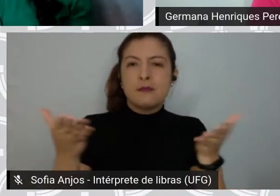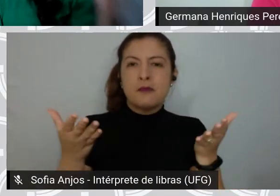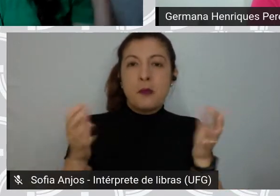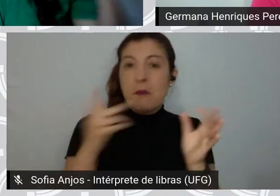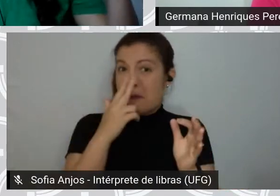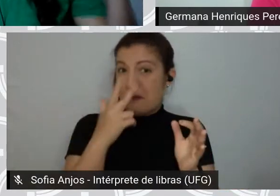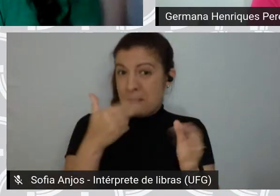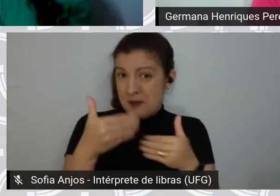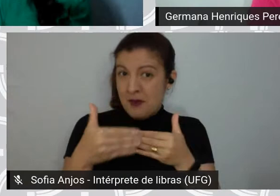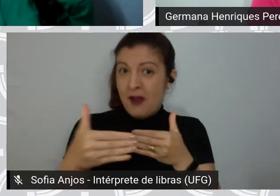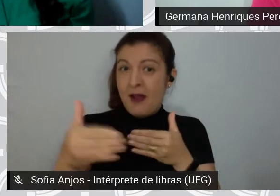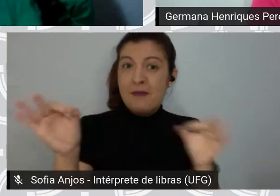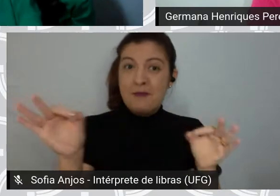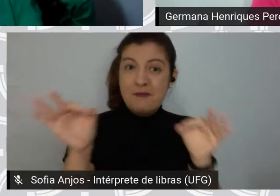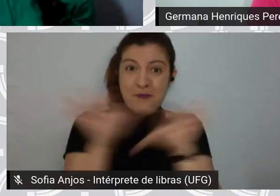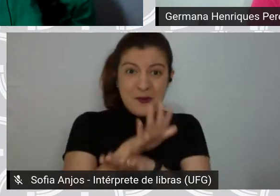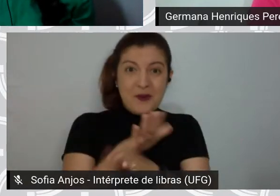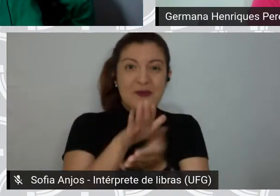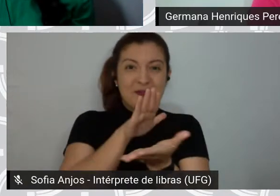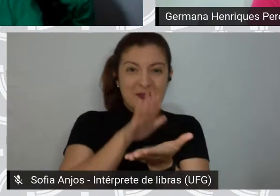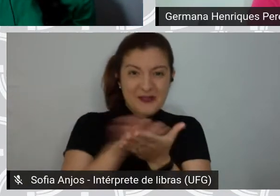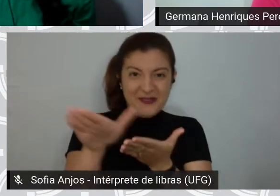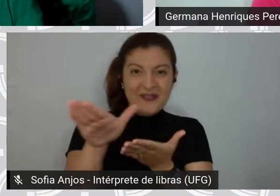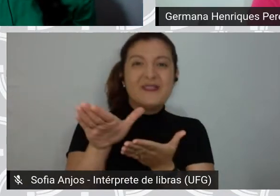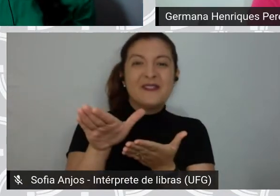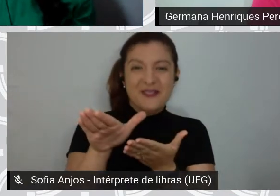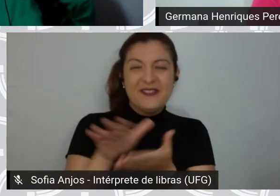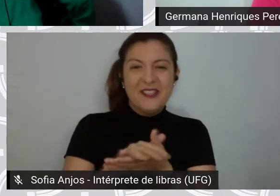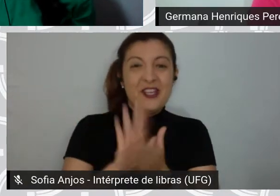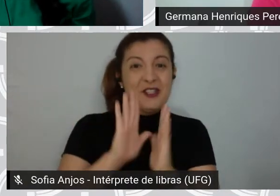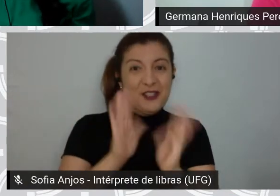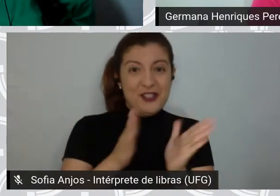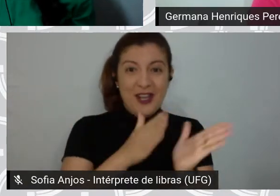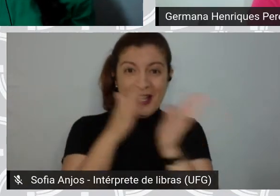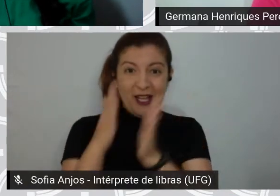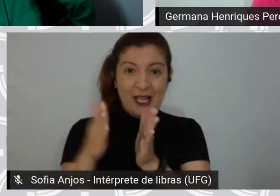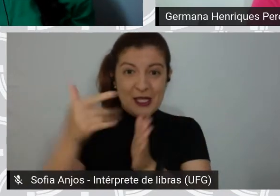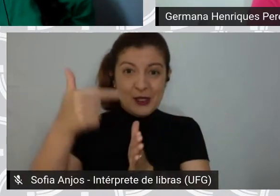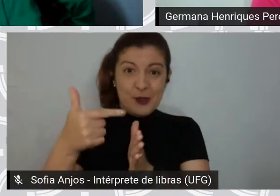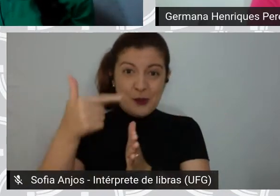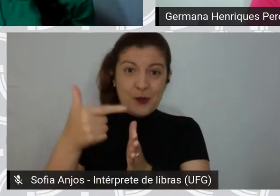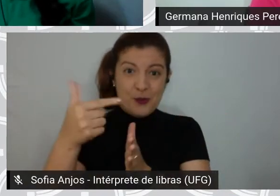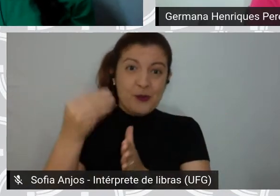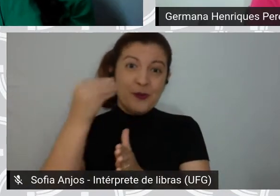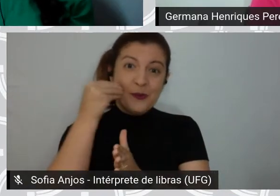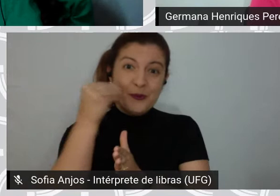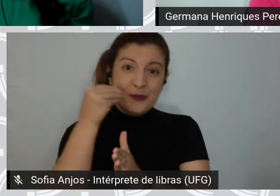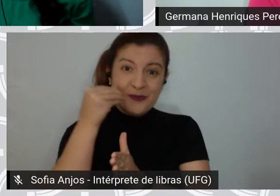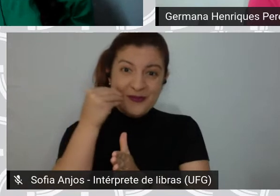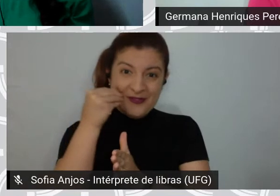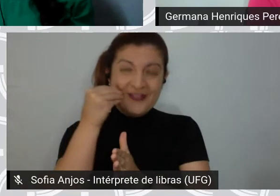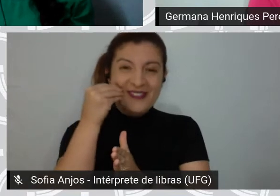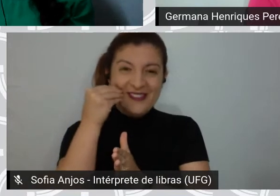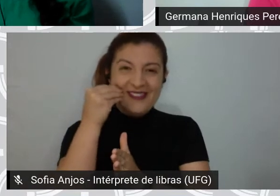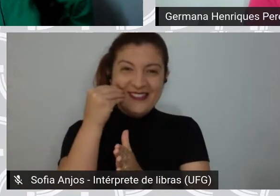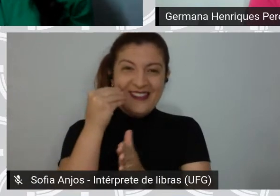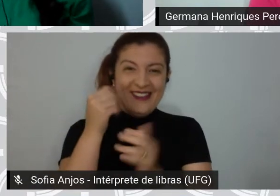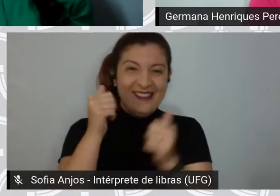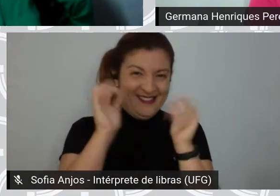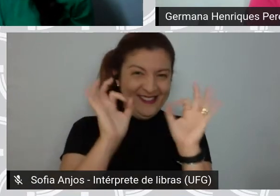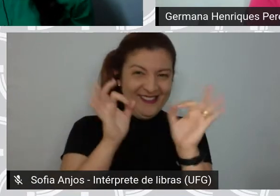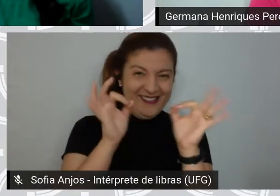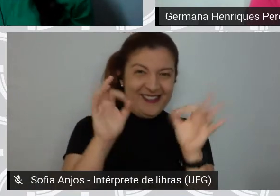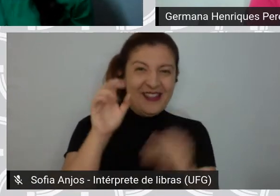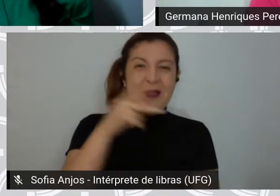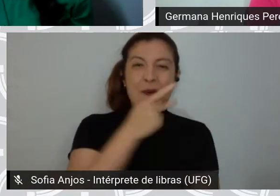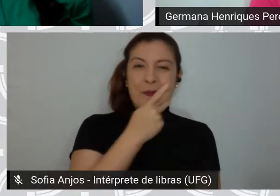gente. Nós estamos já na segunda prova. A gente sofre toda vez mais um pouquinho, né, Patrícia? Então,